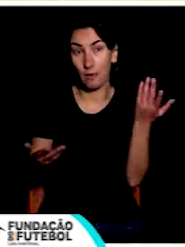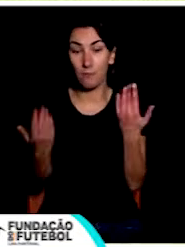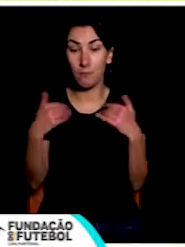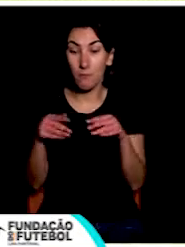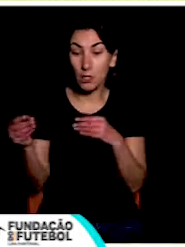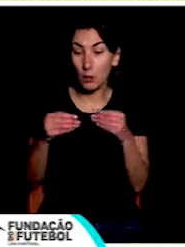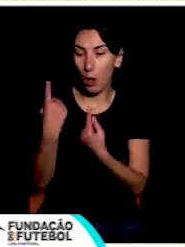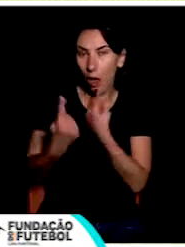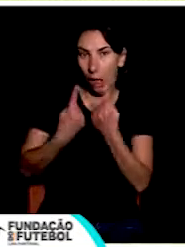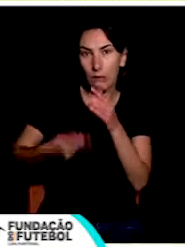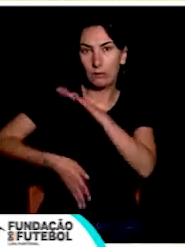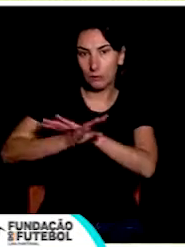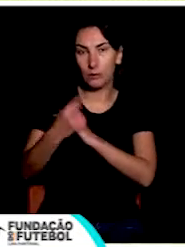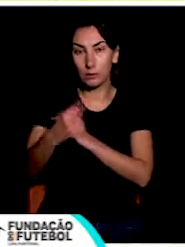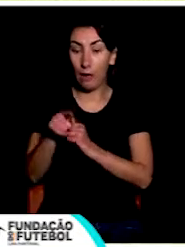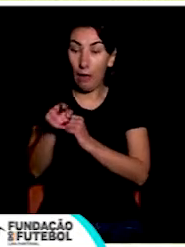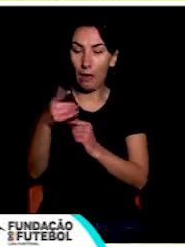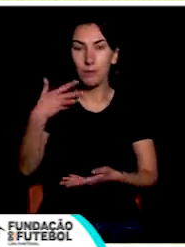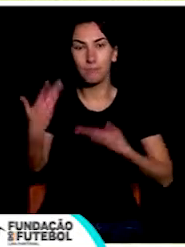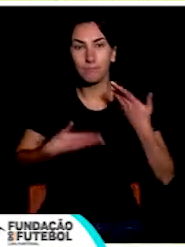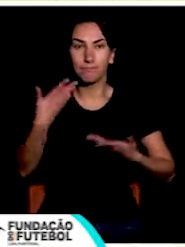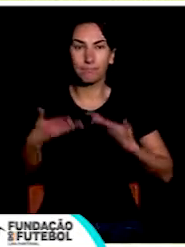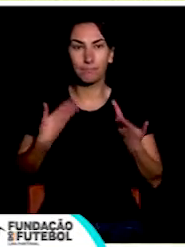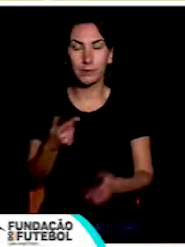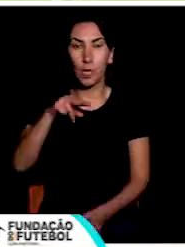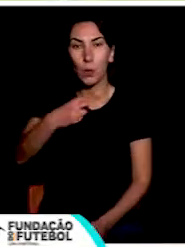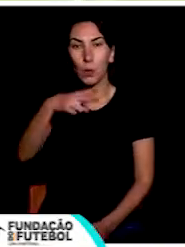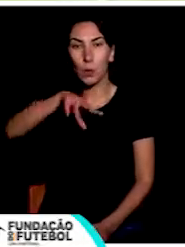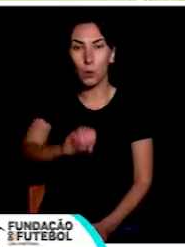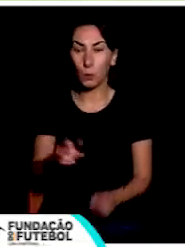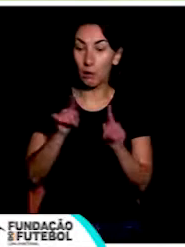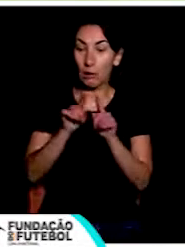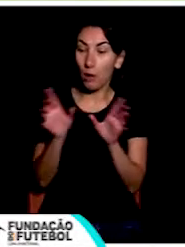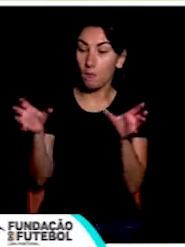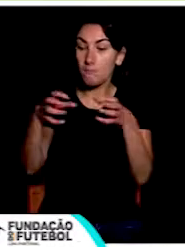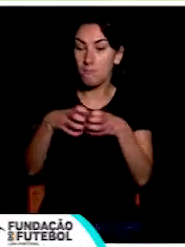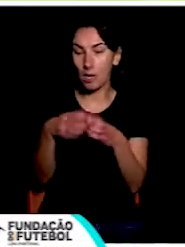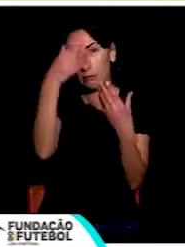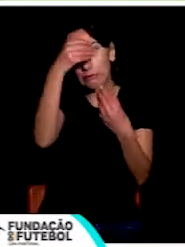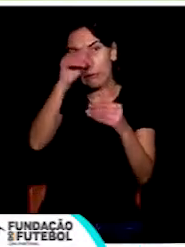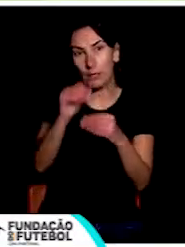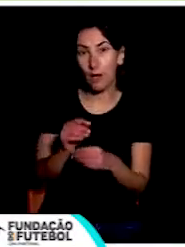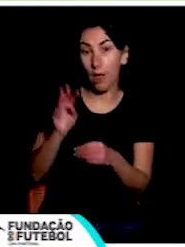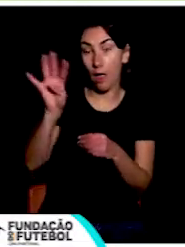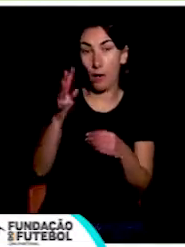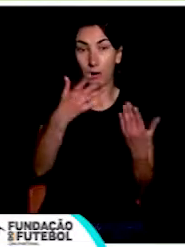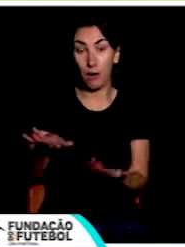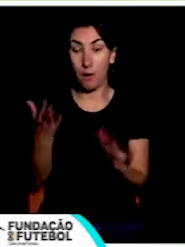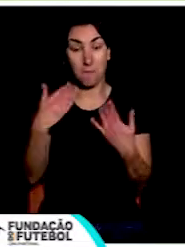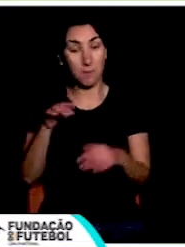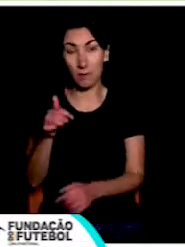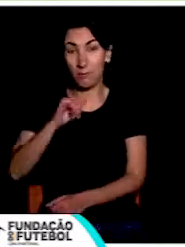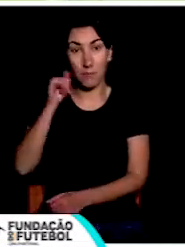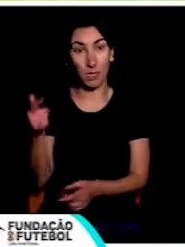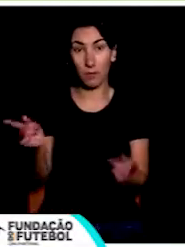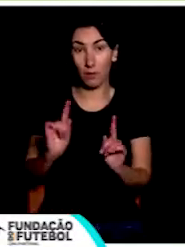alguns jogos com golos, e é isso que nos motiva também e que faz parte do jogo. Nuno Capucho pegou na equipa à quarta jornada e a verdade é que ainda não